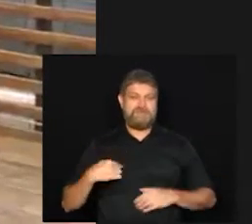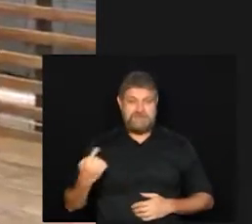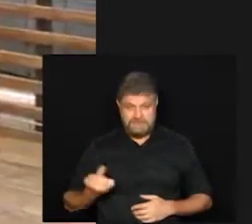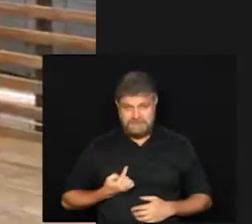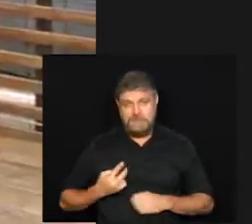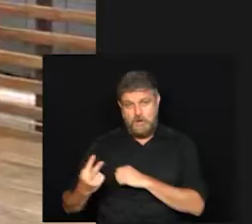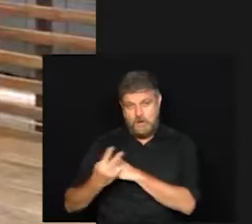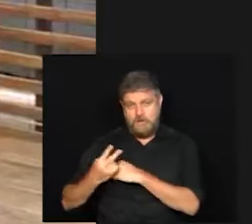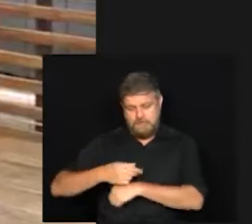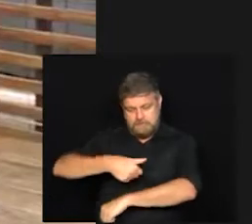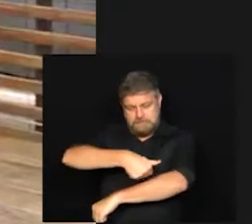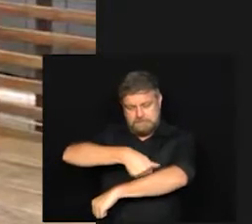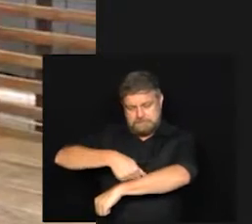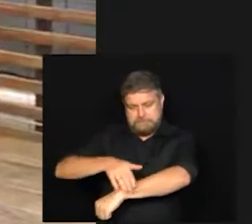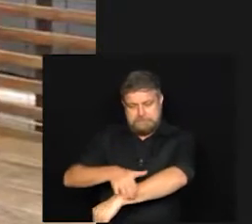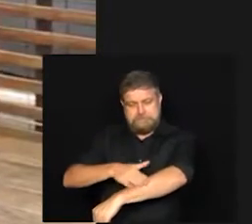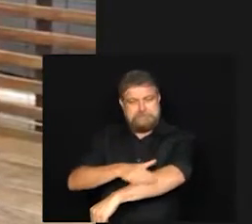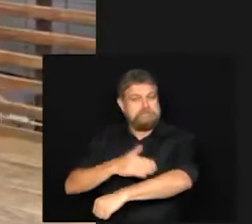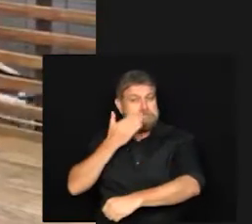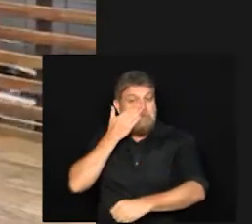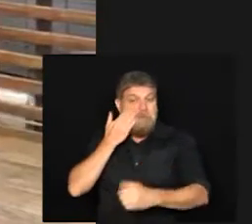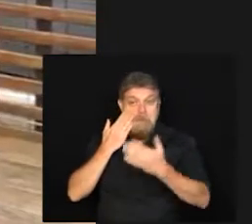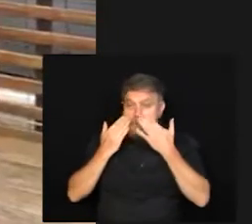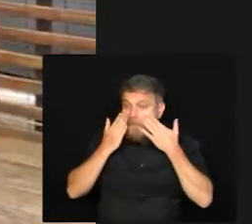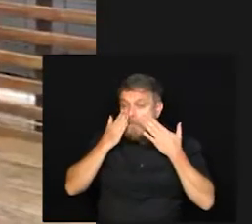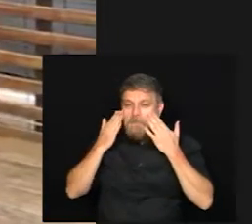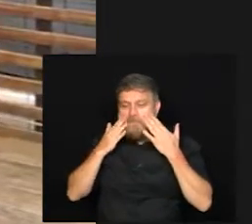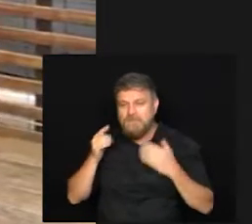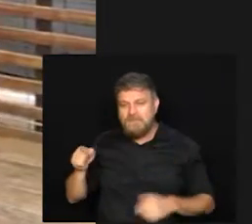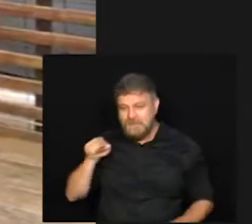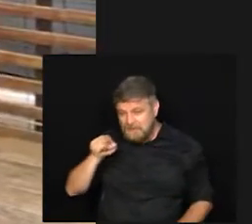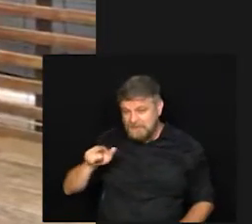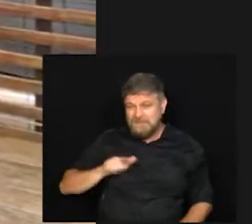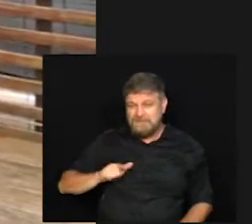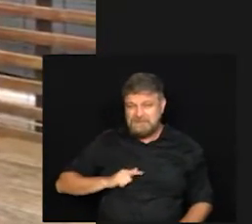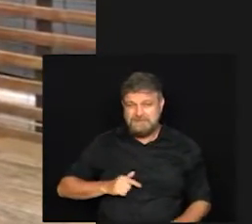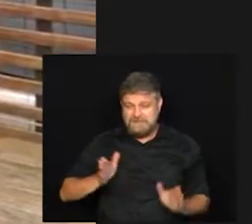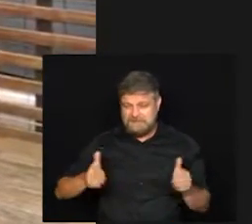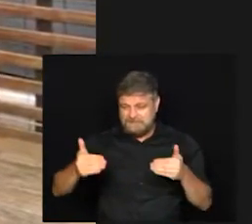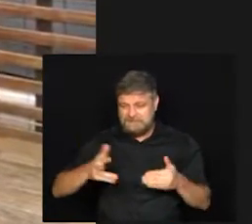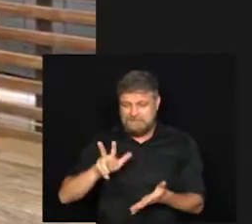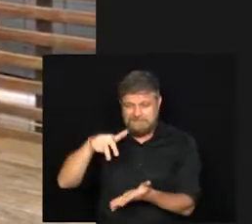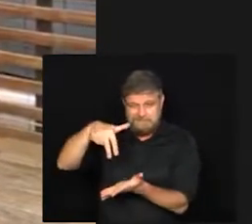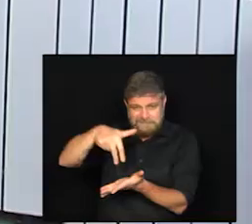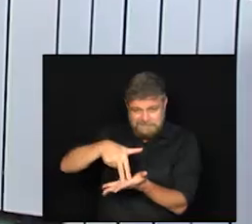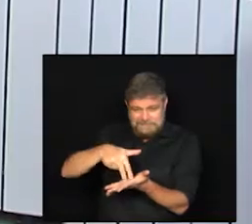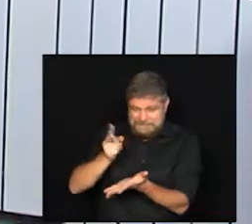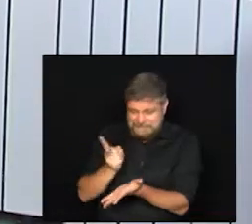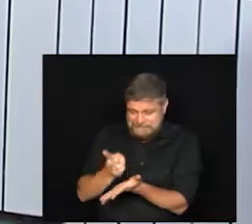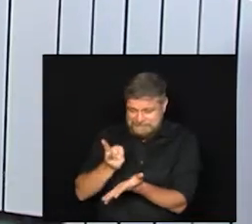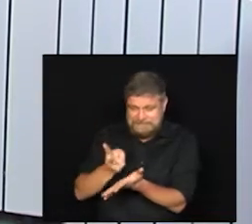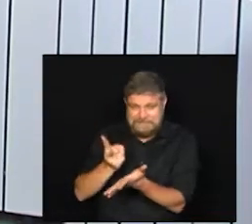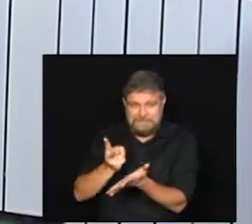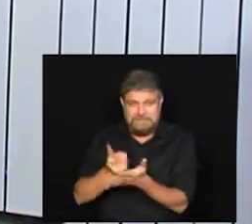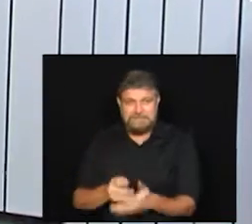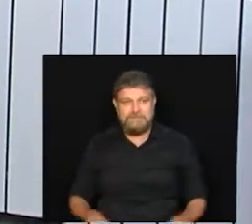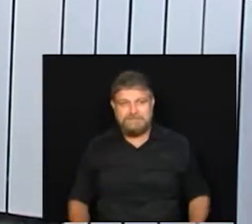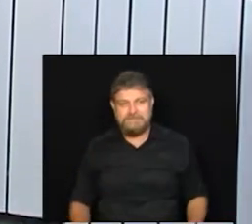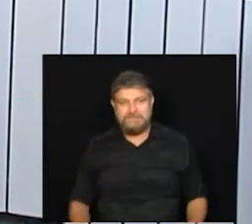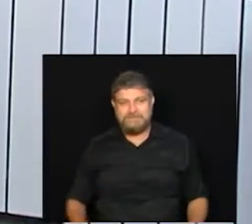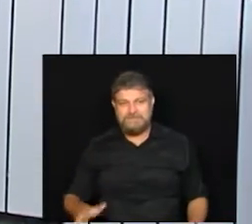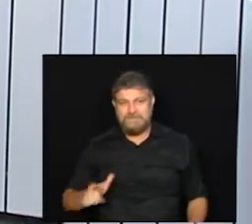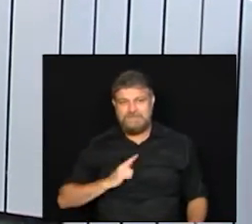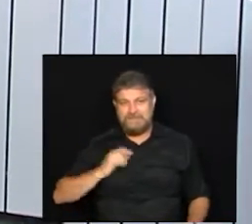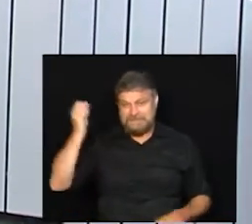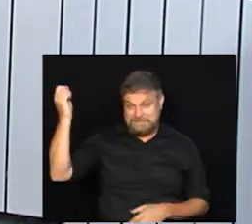cuida, passa protetor. Porém, sofre menos que vocês que ficam sempre no estúdio aí. Exatamente, né? E aí quando tem que ir